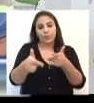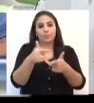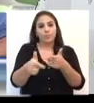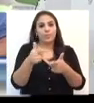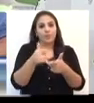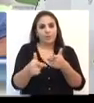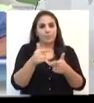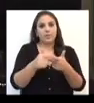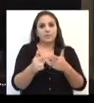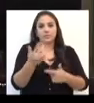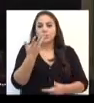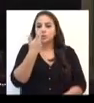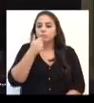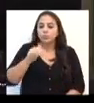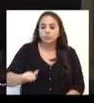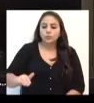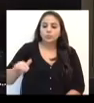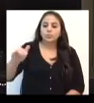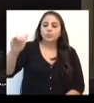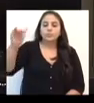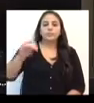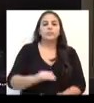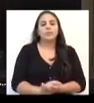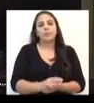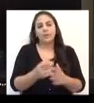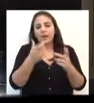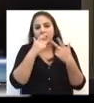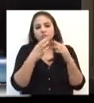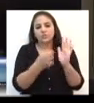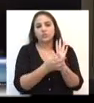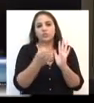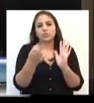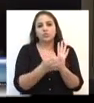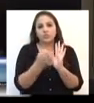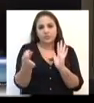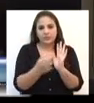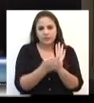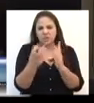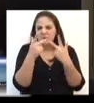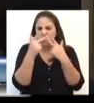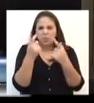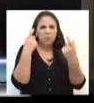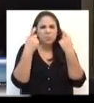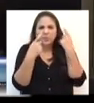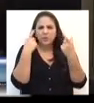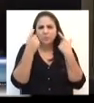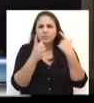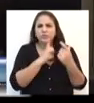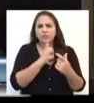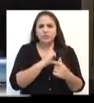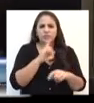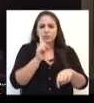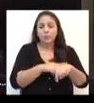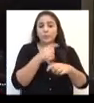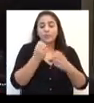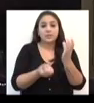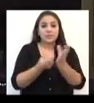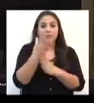ainda na infância. Essa indicação é que a mesma preocupação que eu tinha quando criei aquele